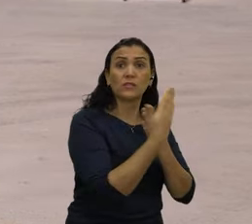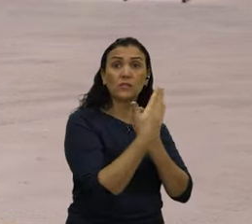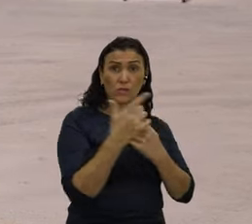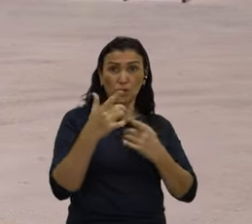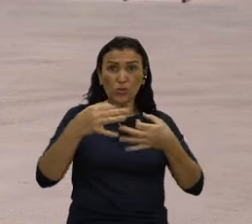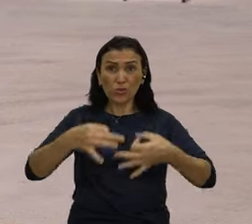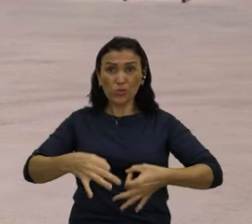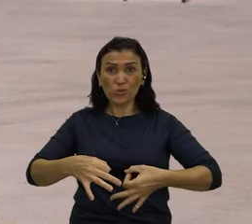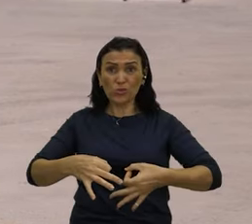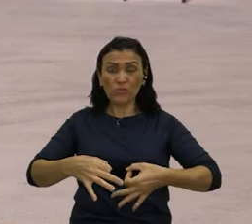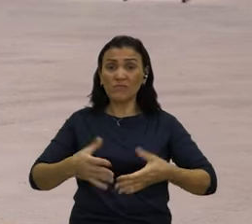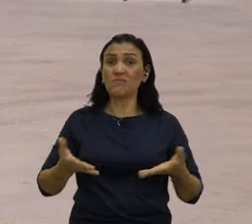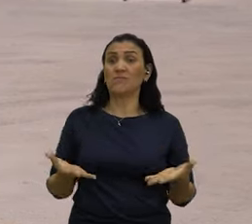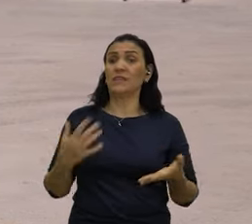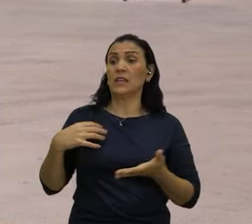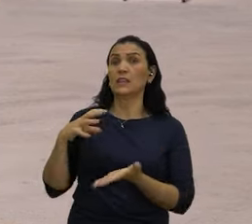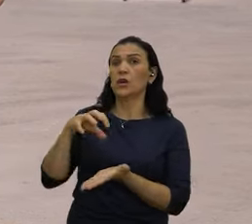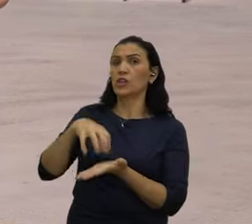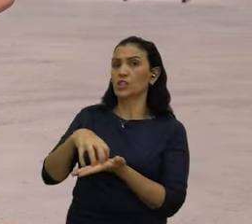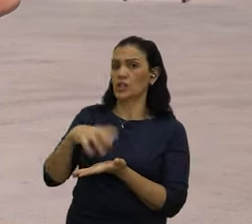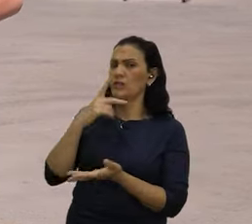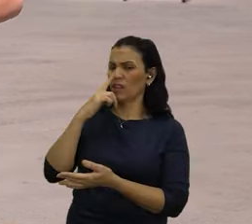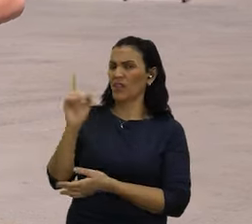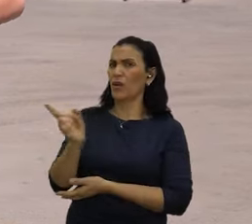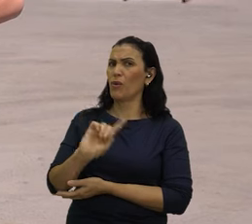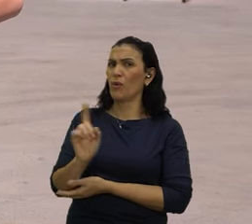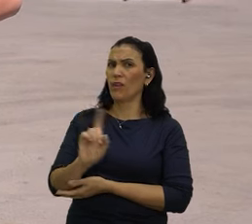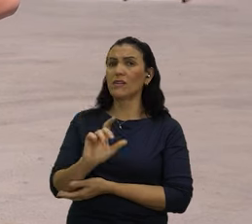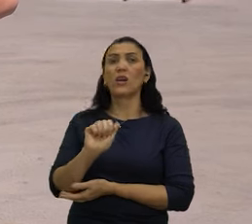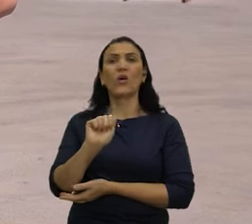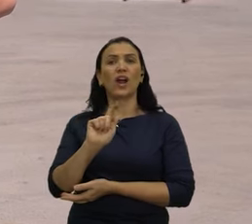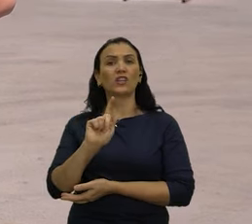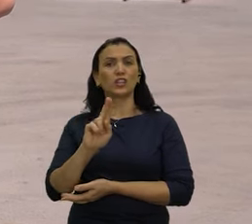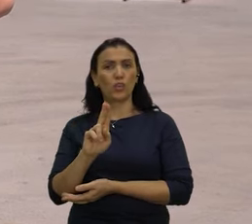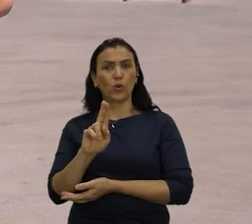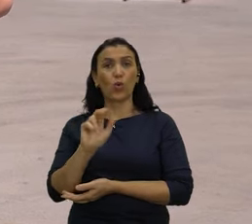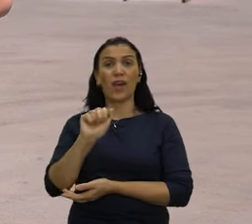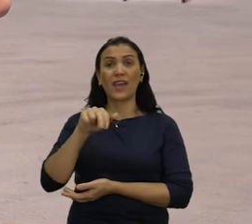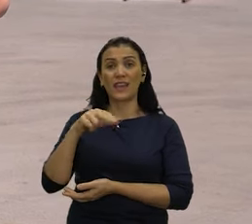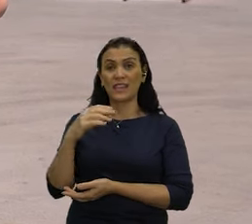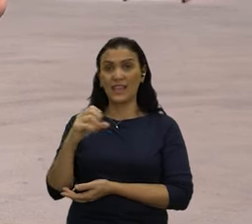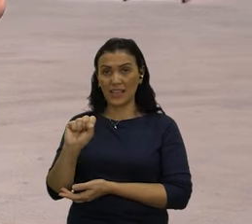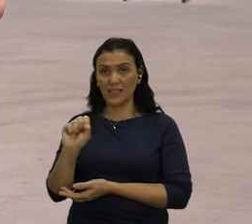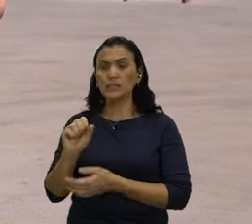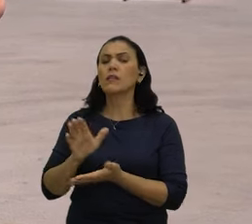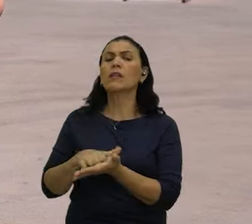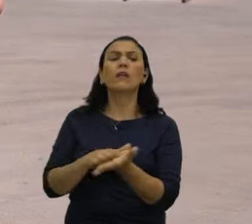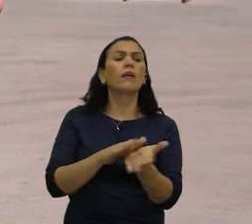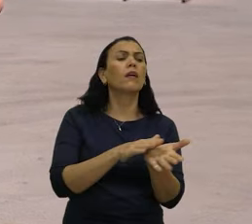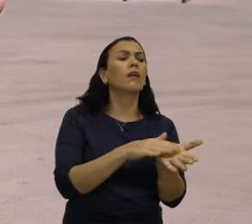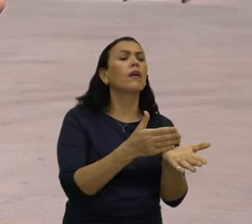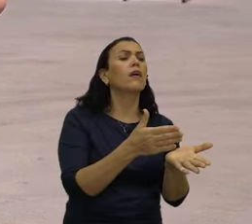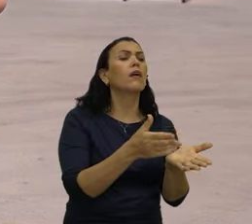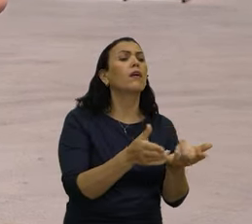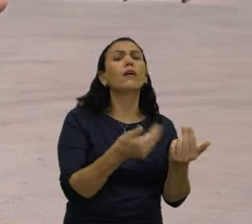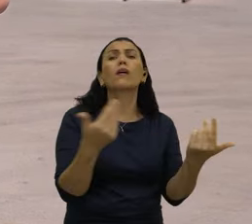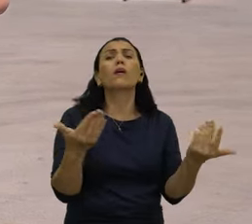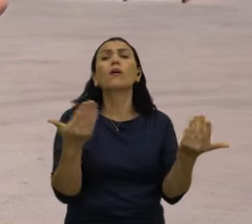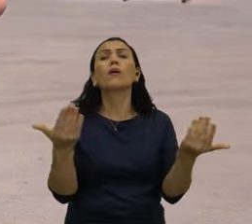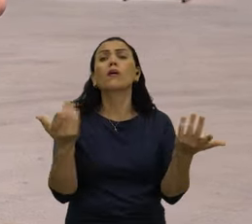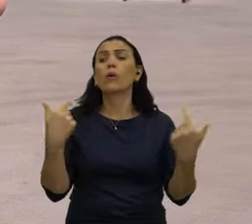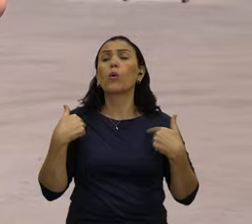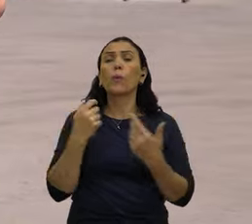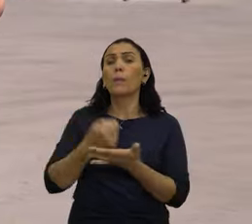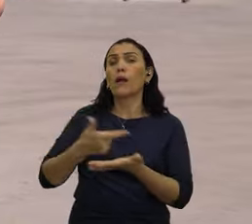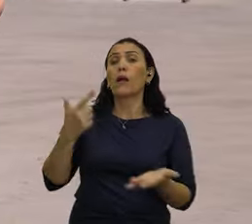isso? A Agência Nacional de Saúde Suplementar acha que não. E a AGU, representando a ANS, cobrou das operadoras o valor gasto com quem